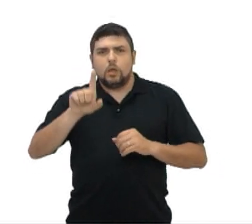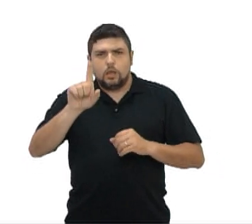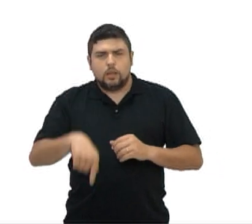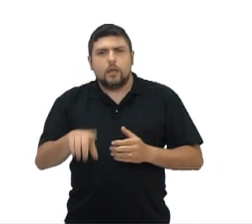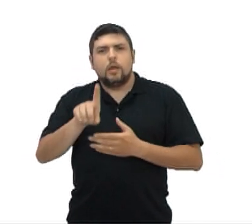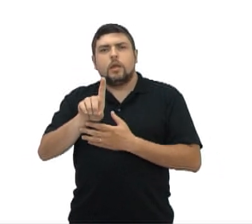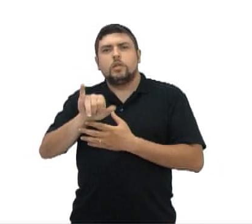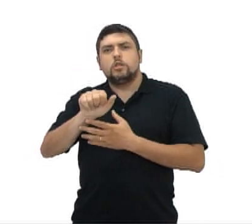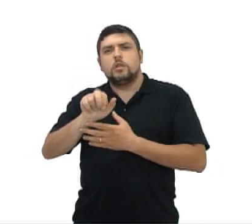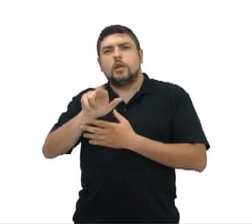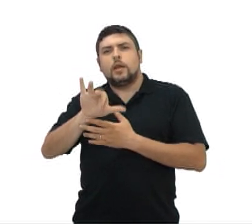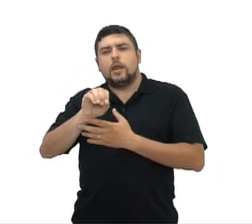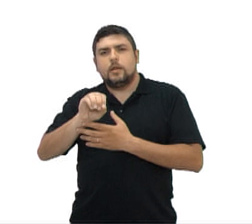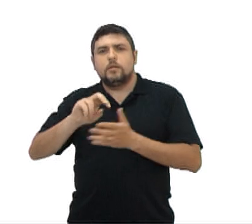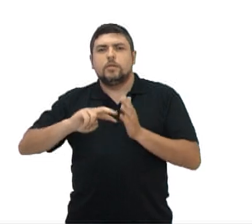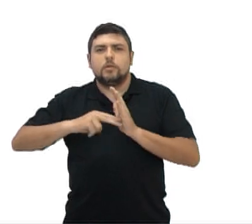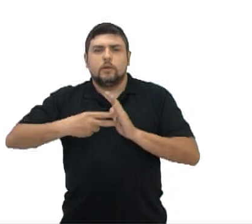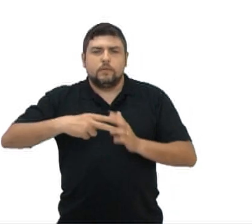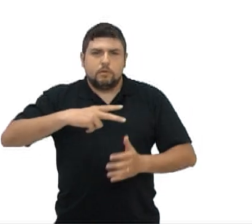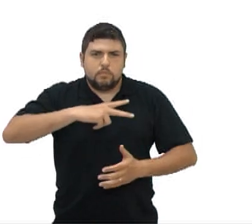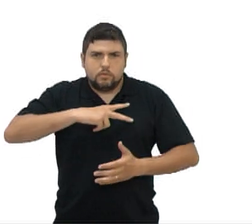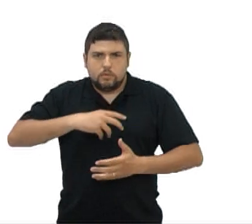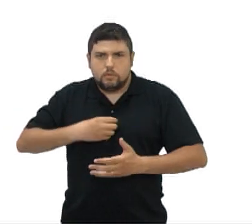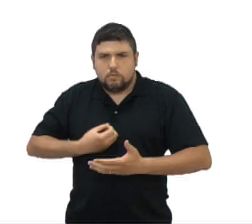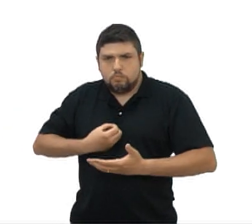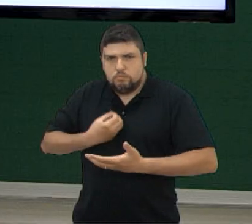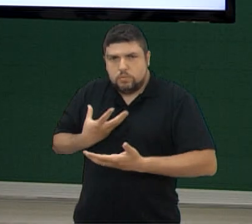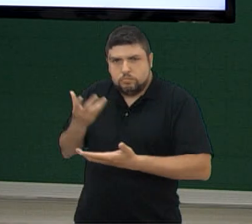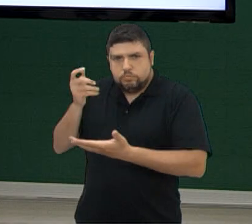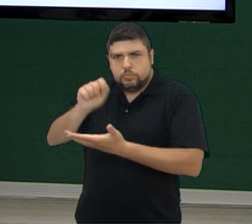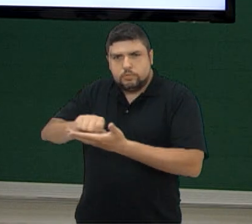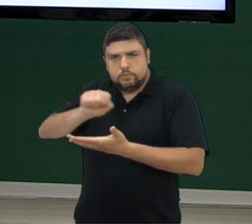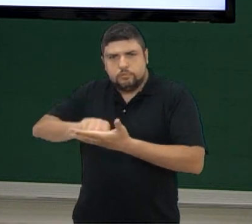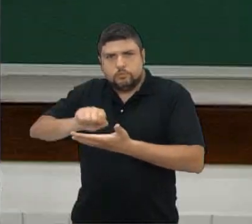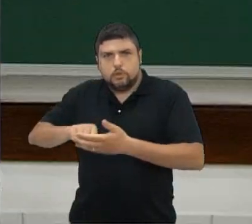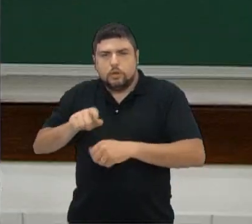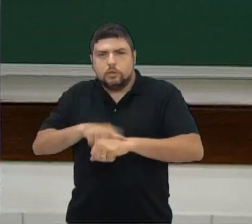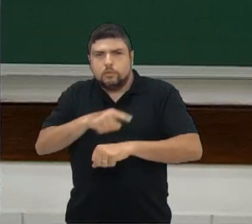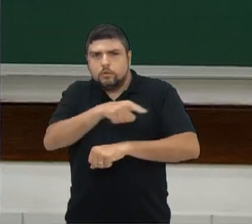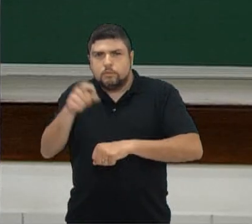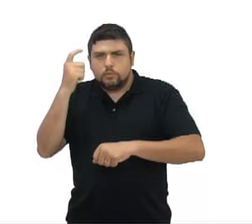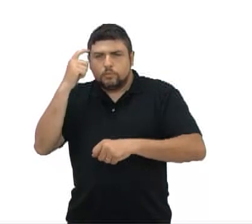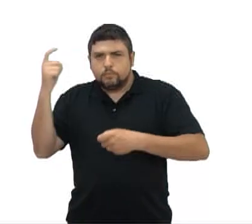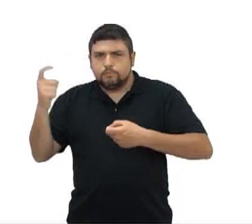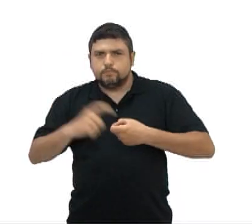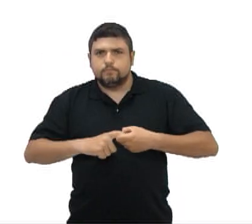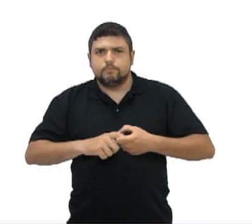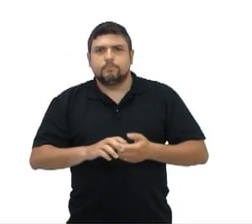né? que se trata de um texto autobiográfico. Tá? Um tempo para vocês pensarem.